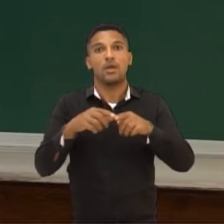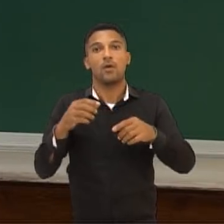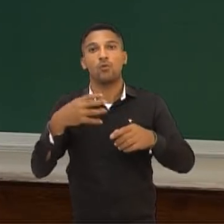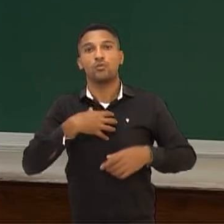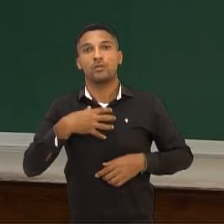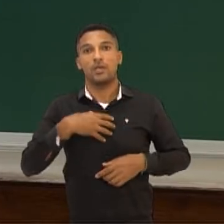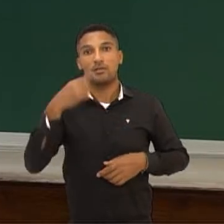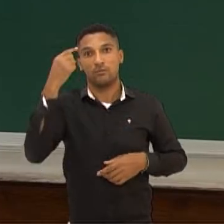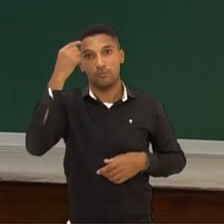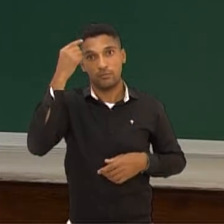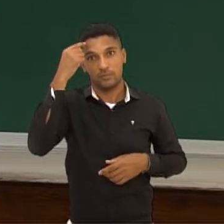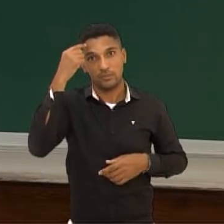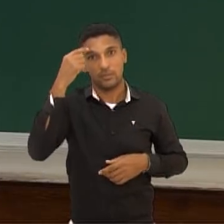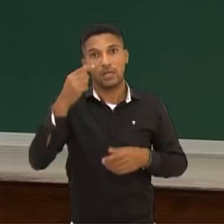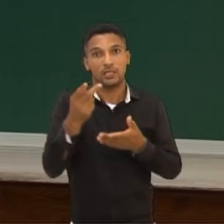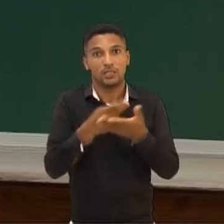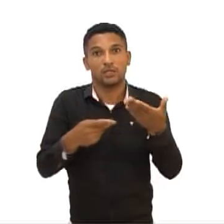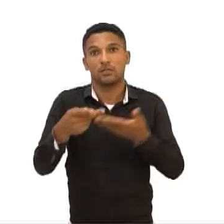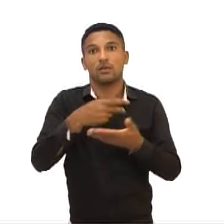cada artista.